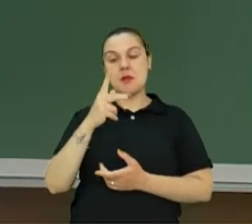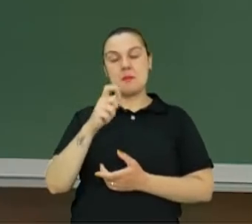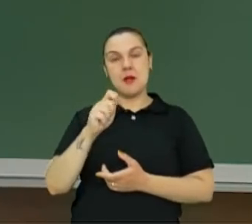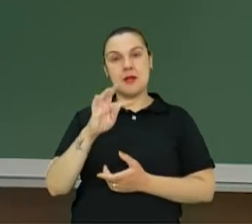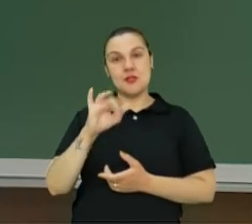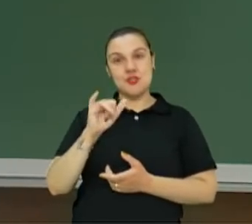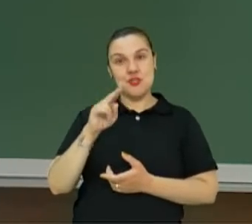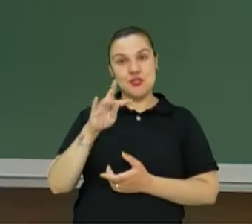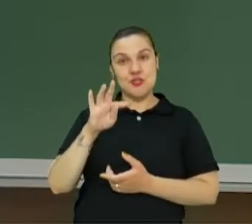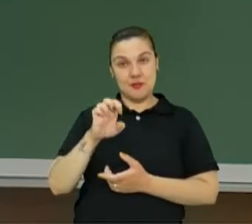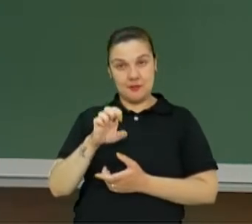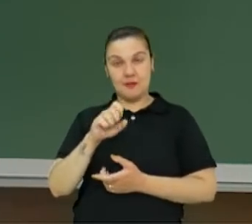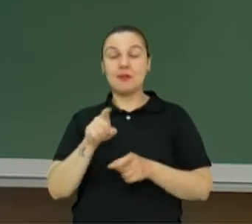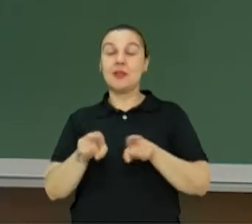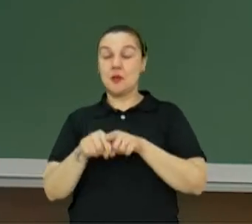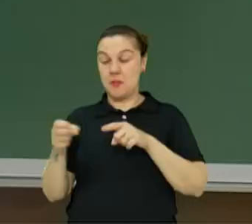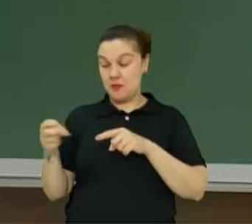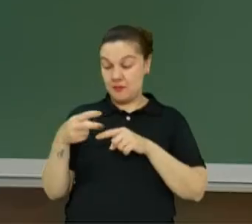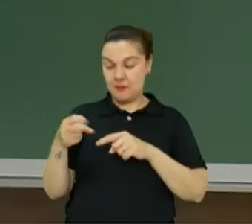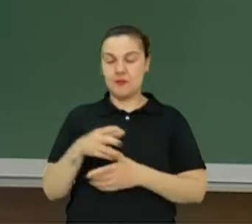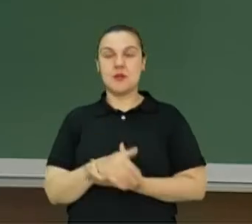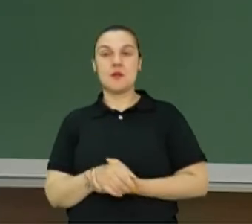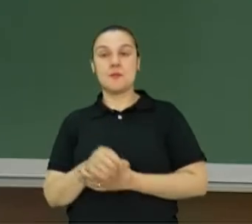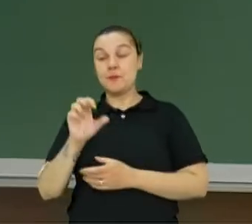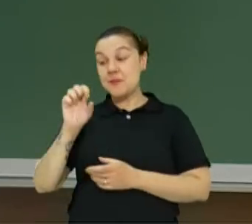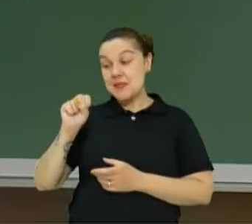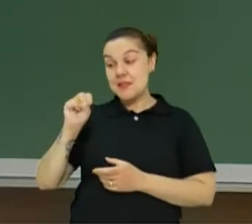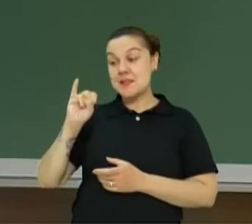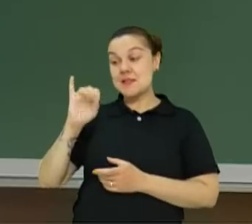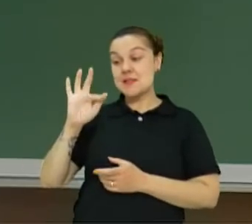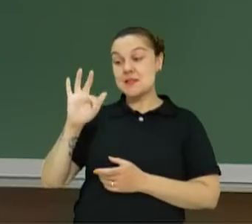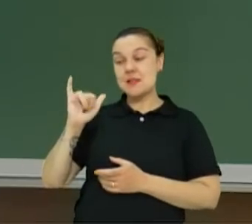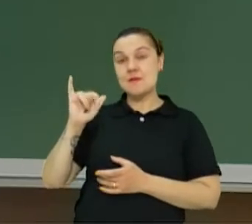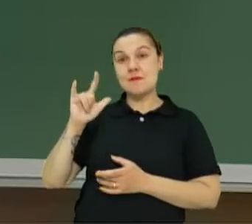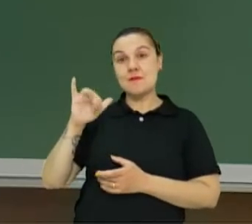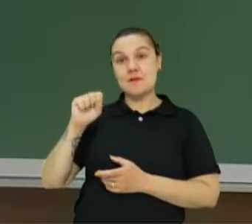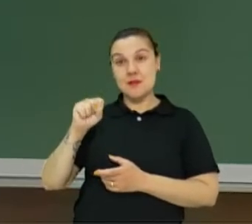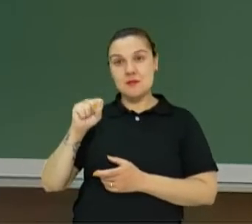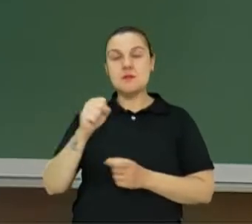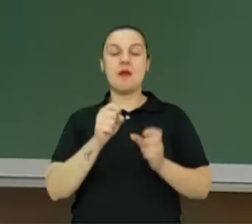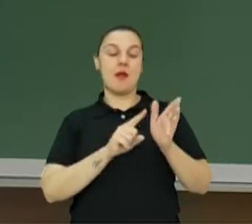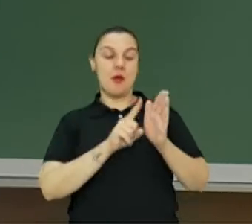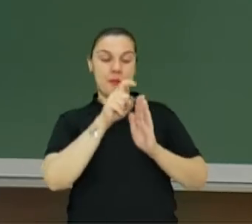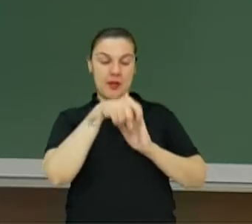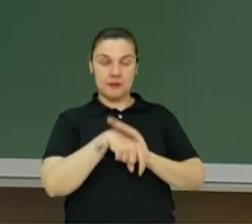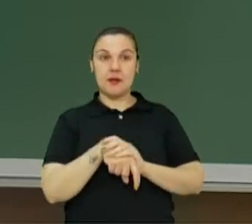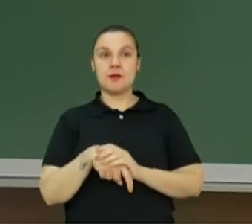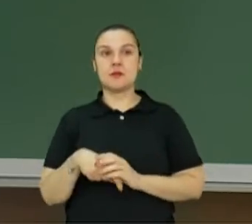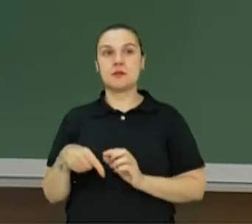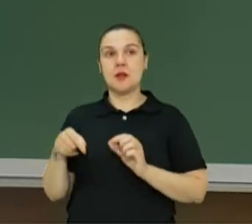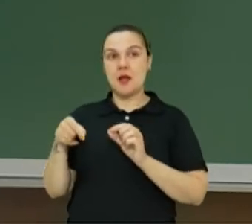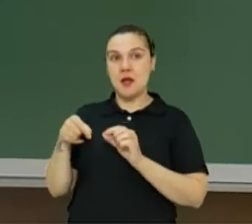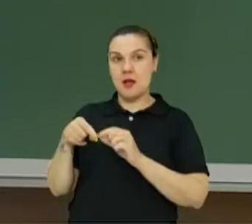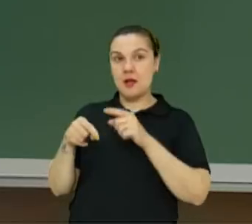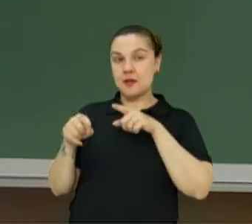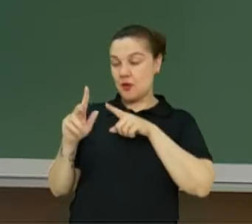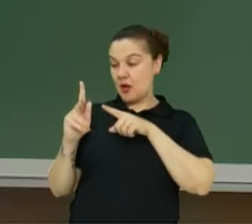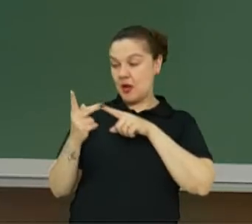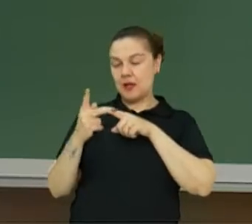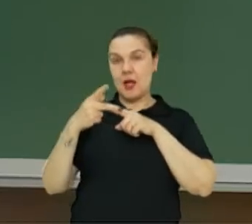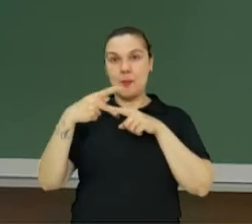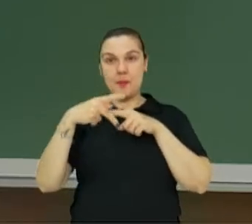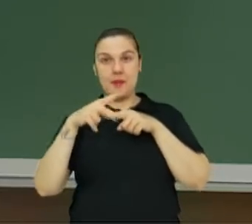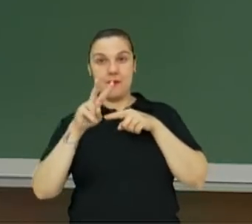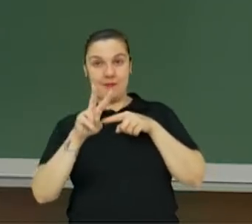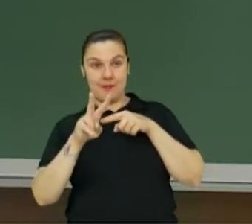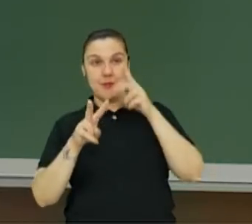vírus. Sífilis é uma doença bacteriana. E as verrugas genitais, até coloquei aqui